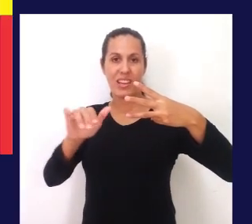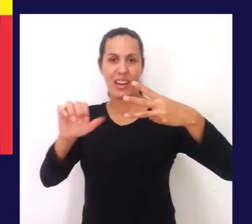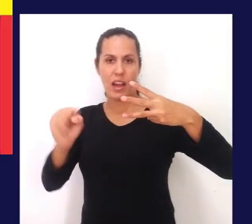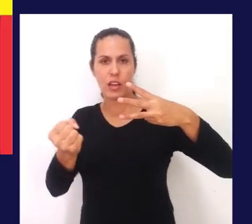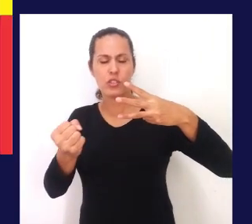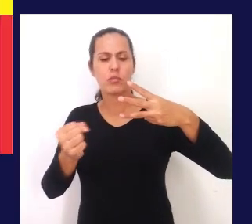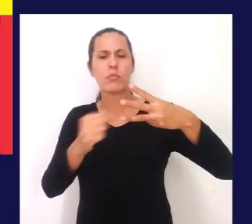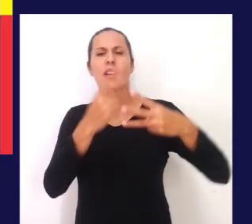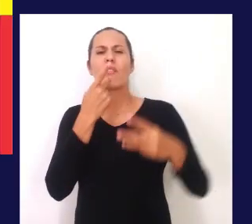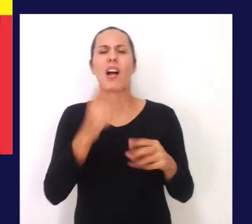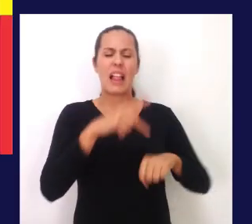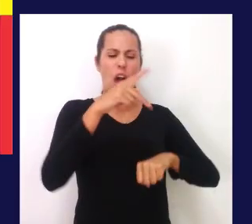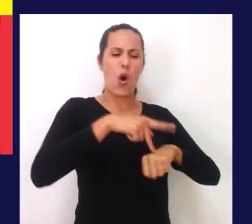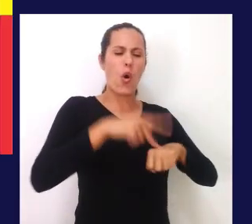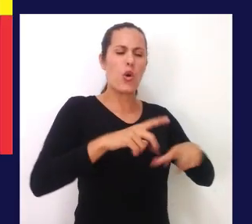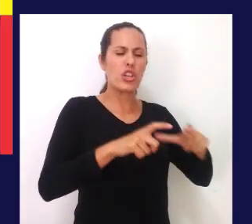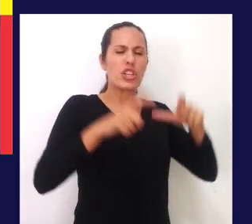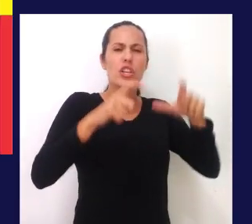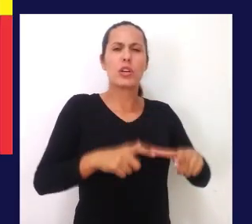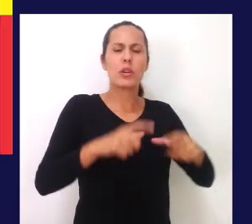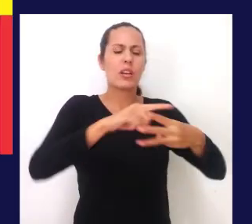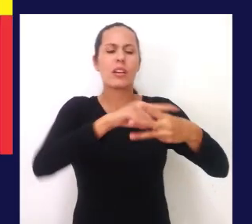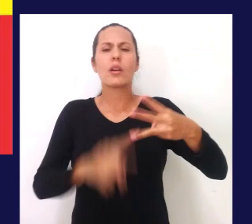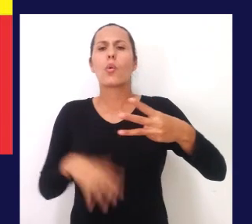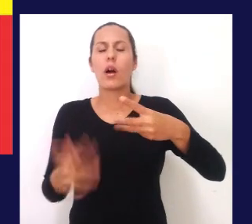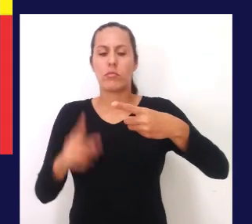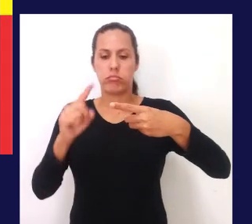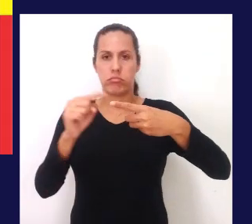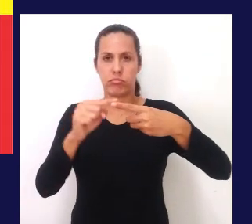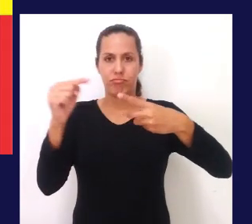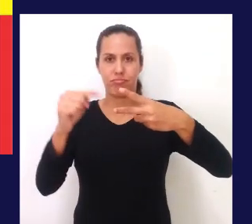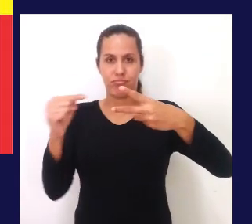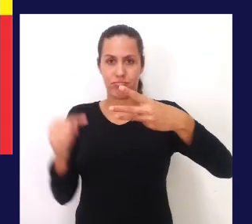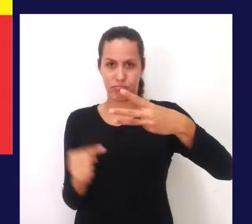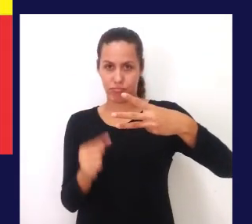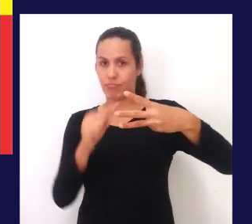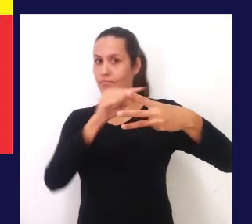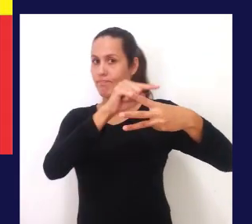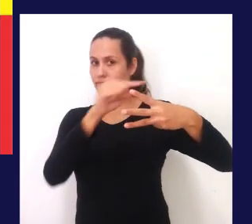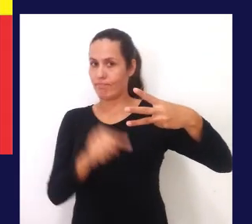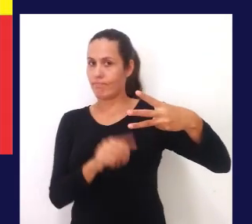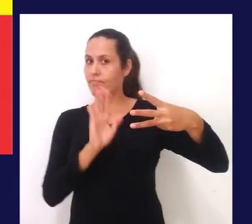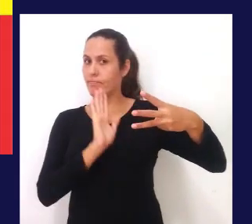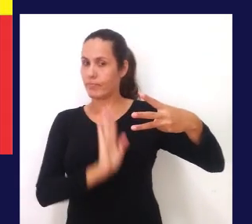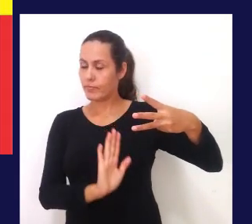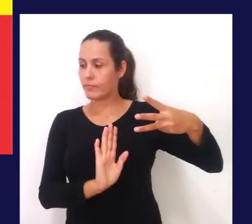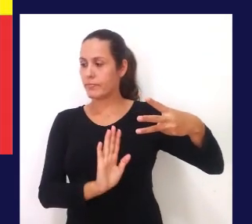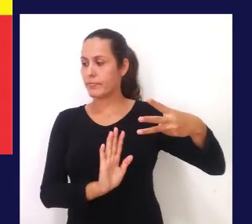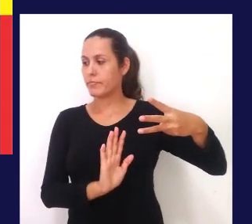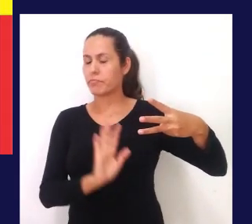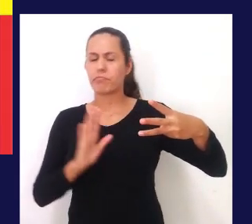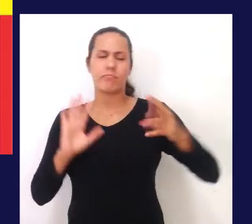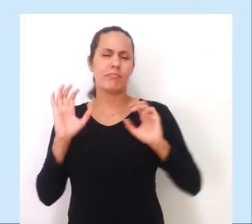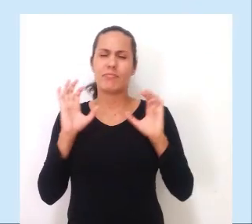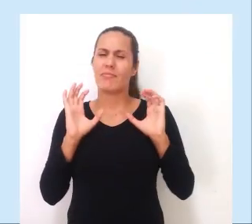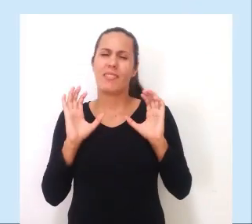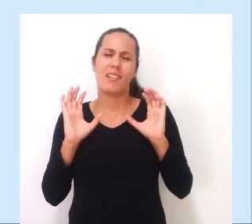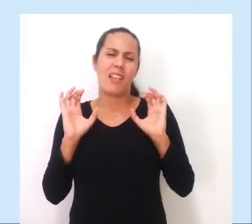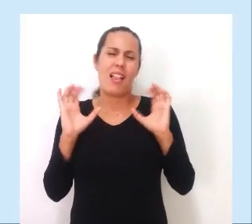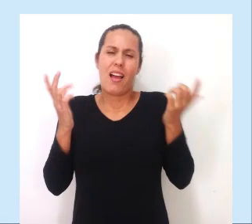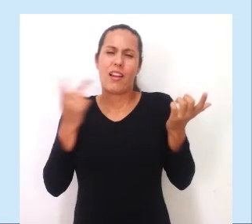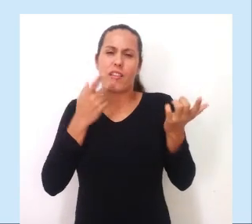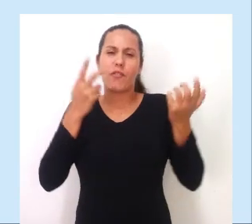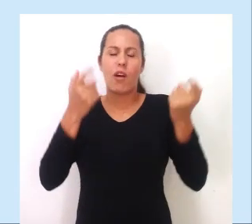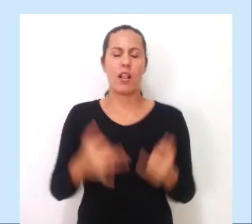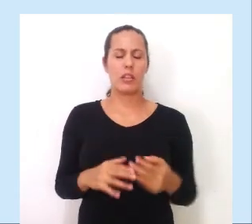Três. São três tipos. Ou seja, magmáticas, sedimentares e metamórficas. É lógico